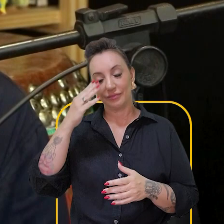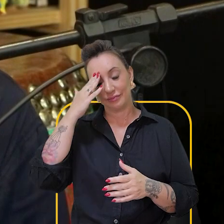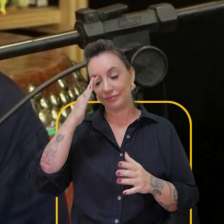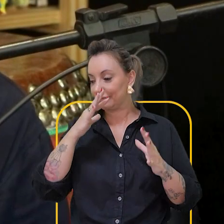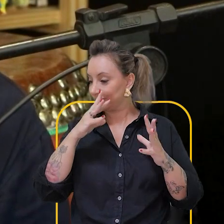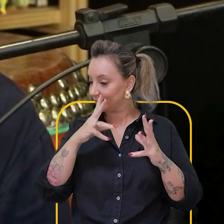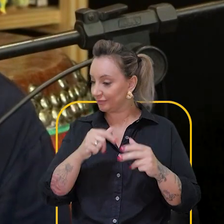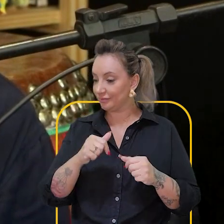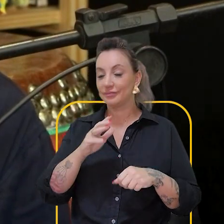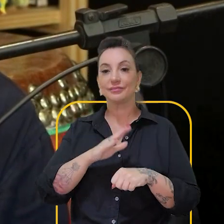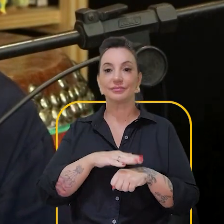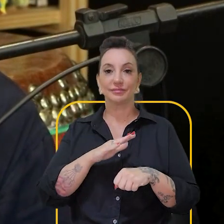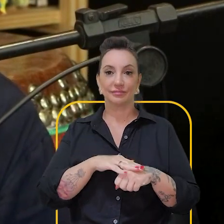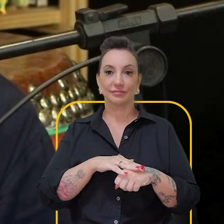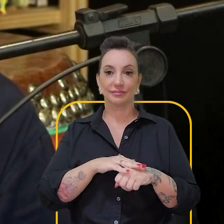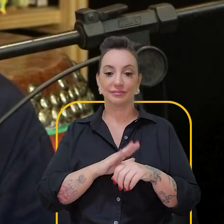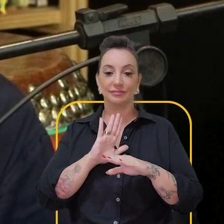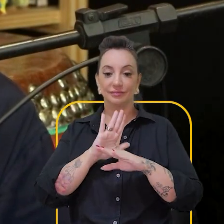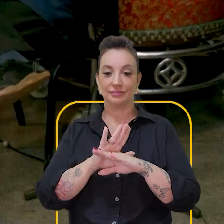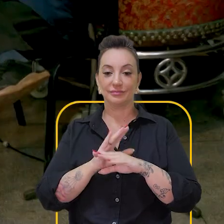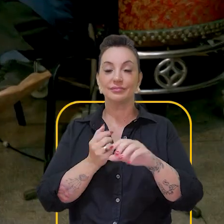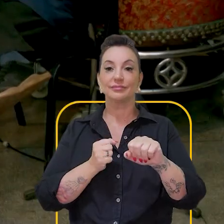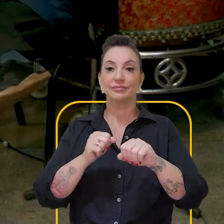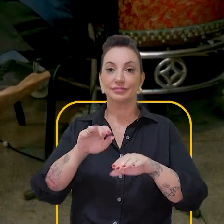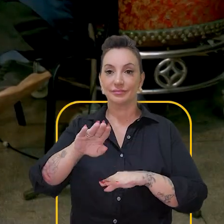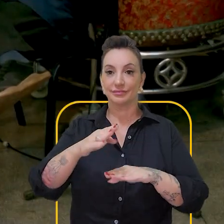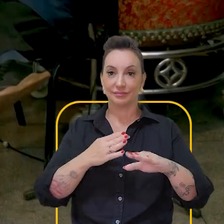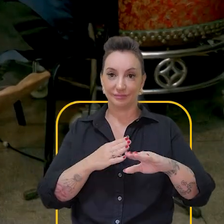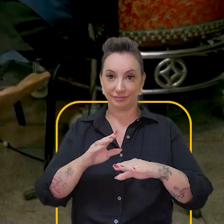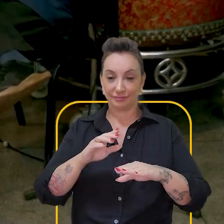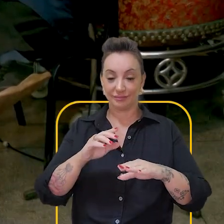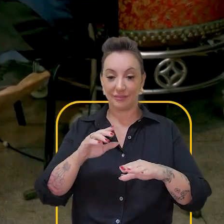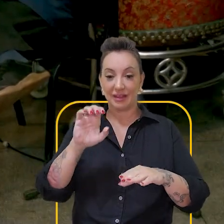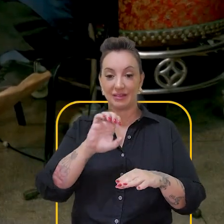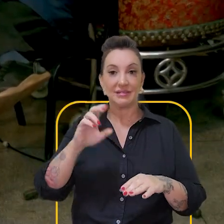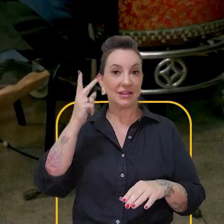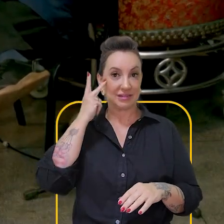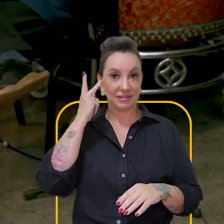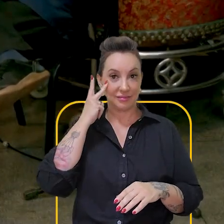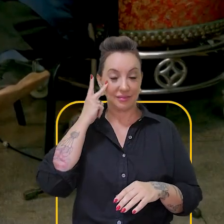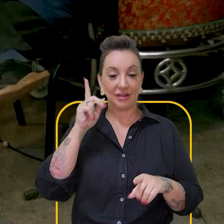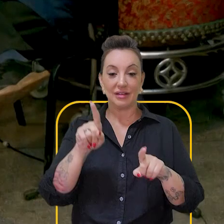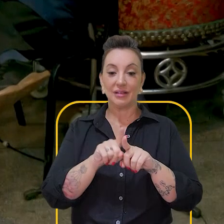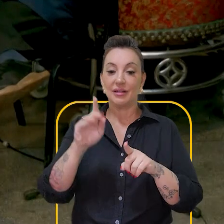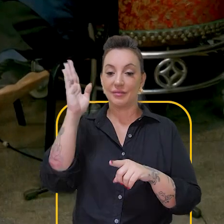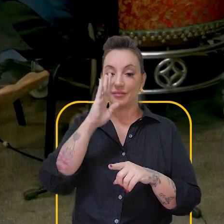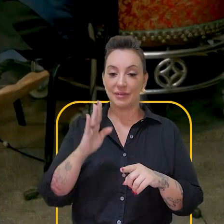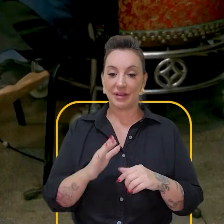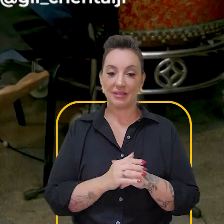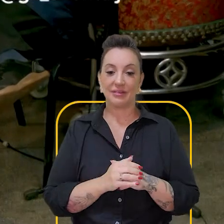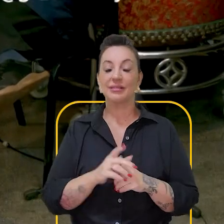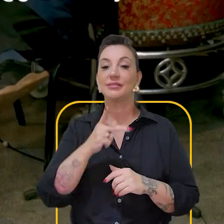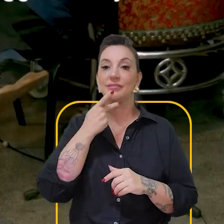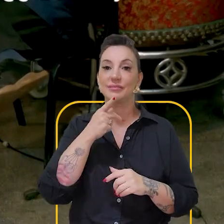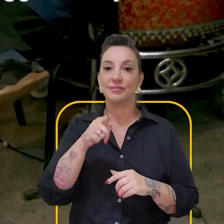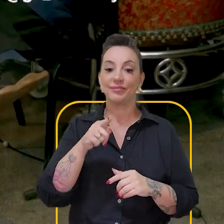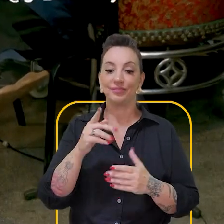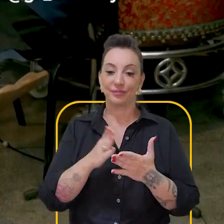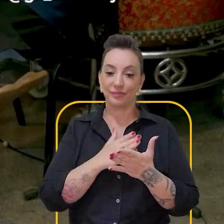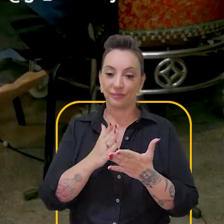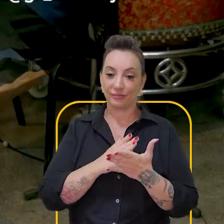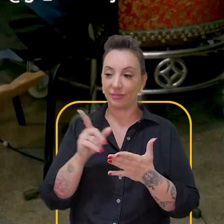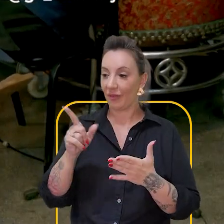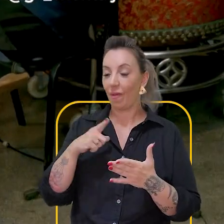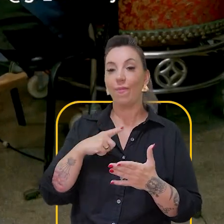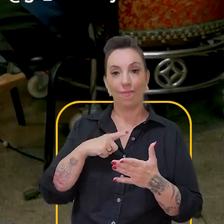agradecer por tudo o que você fez em prol do Kung Fu no Estado de São Paulo não só no Estado de São Paulo mas no Brasil Eu mencionei que eu